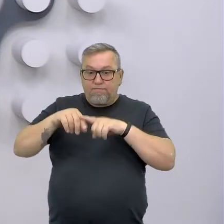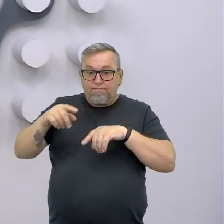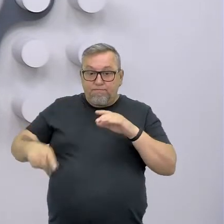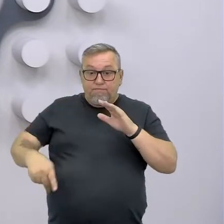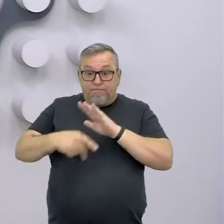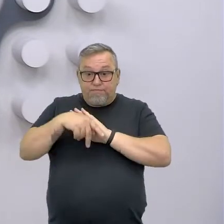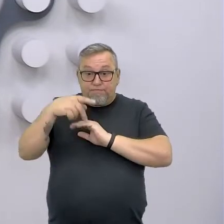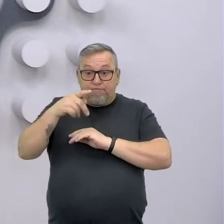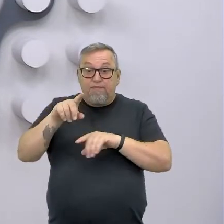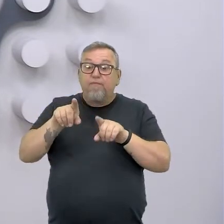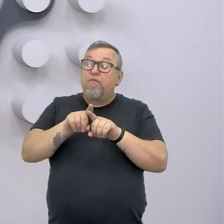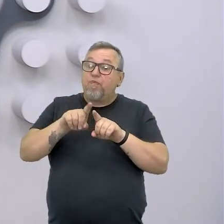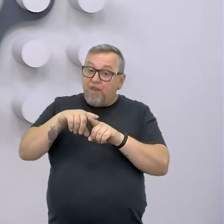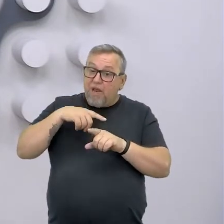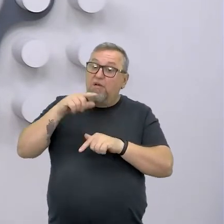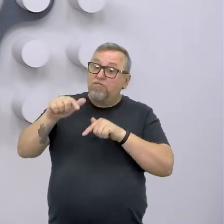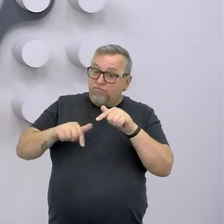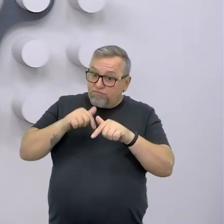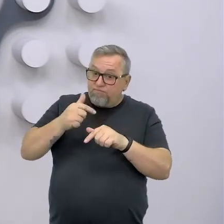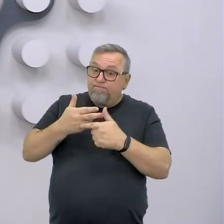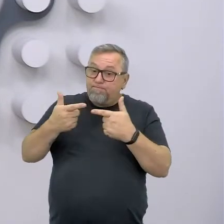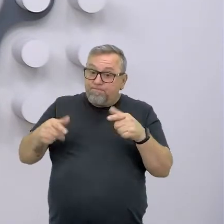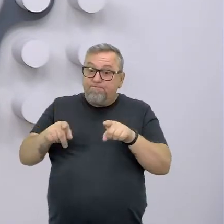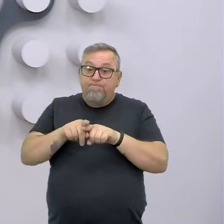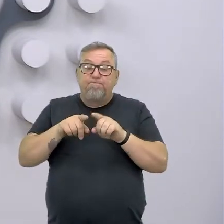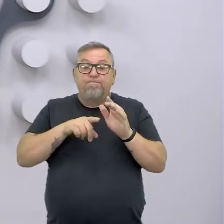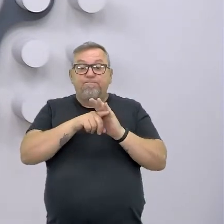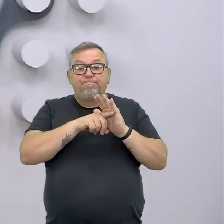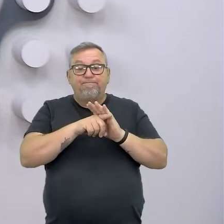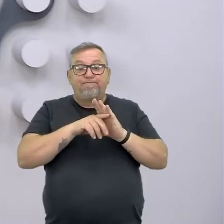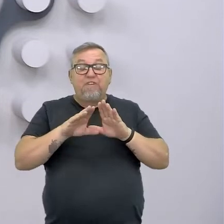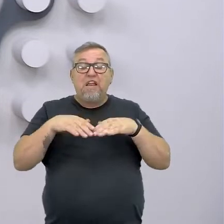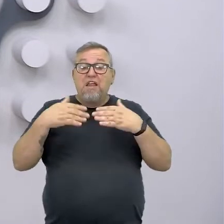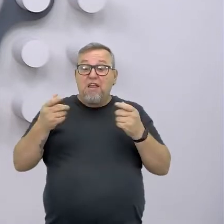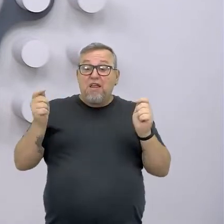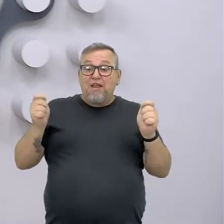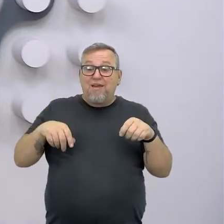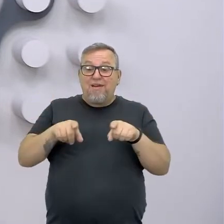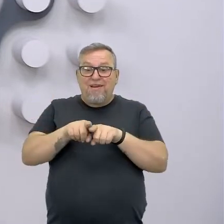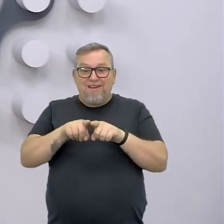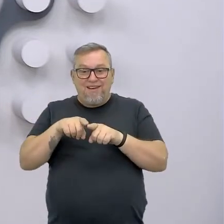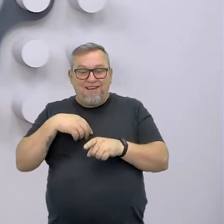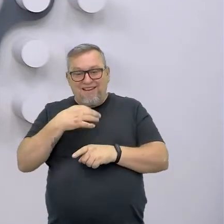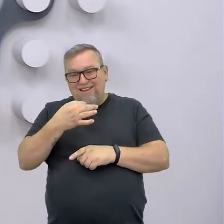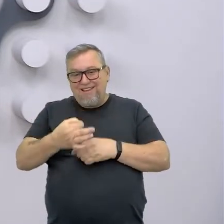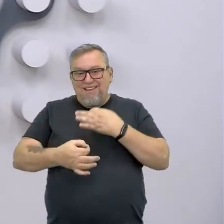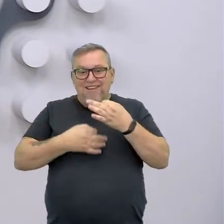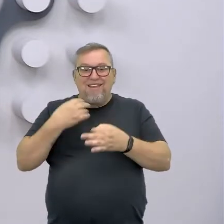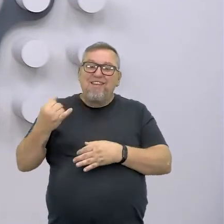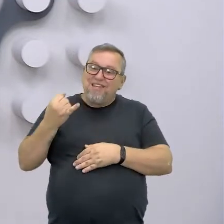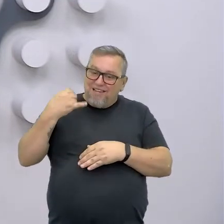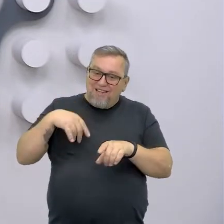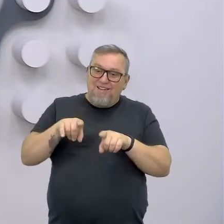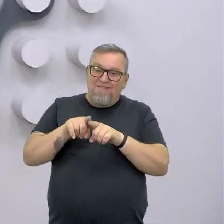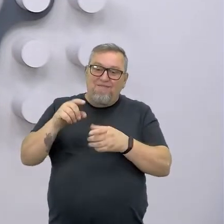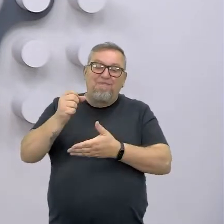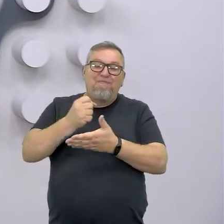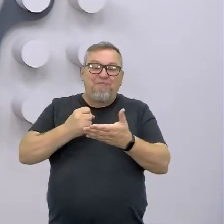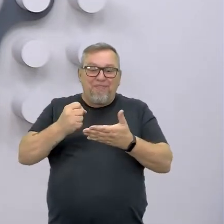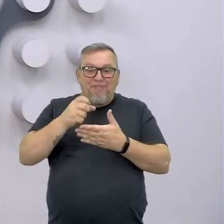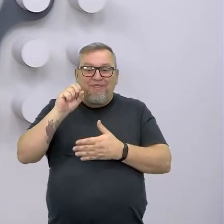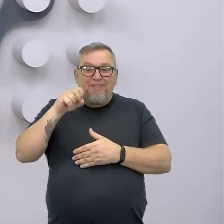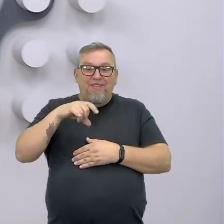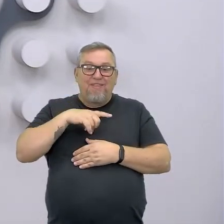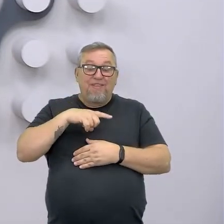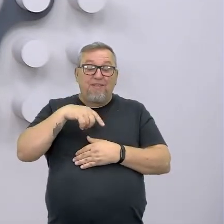e porque eles também trabalham com esse tipo de coisa, eles vão poder dar uma opinião fundamentada, né, se